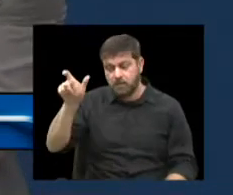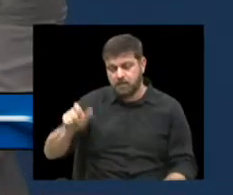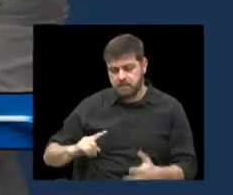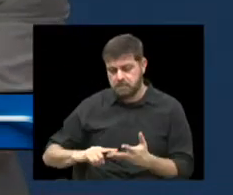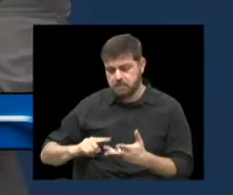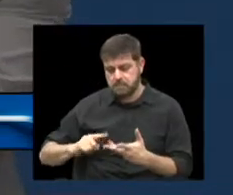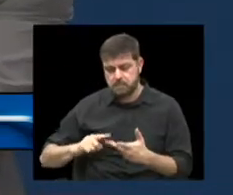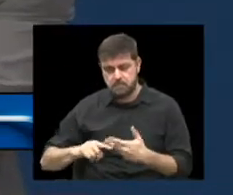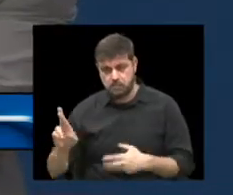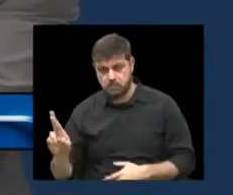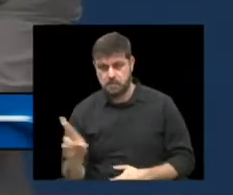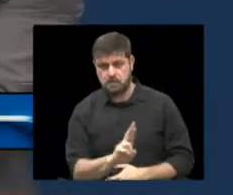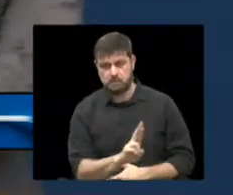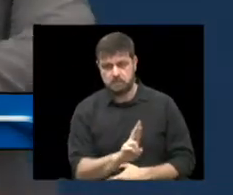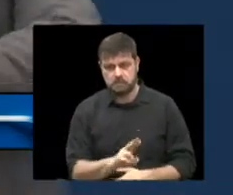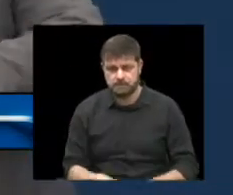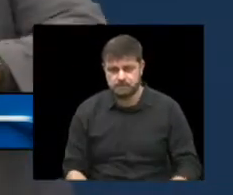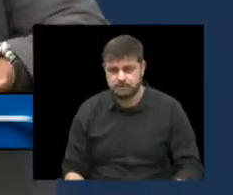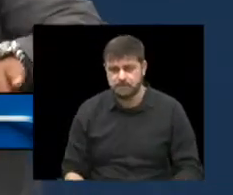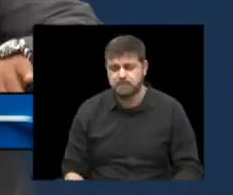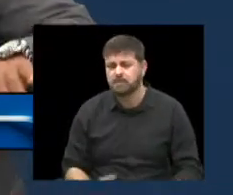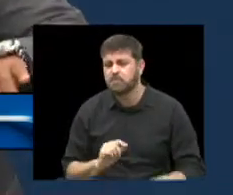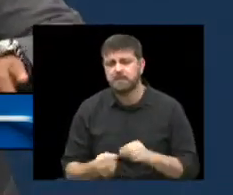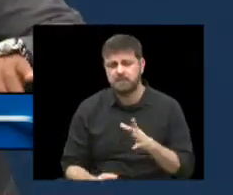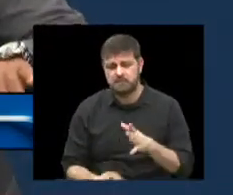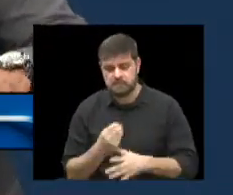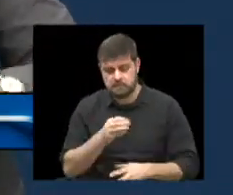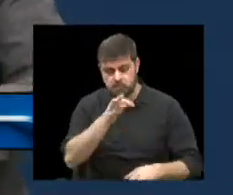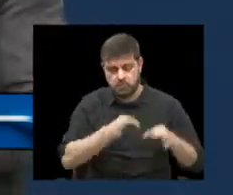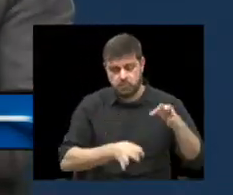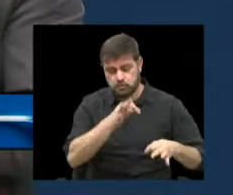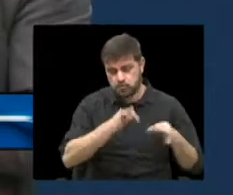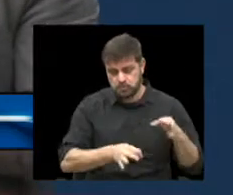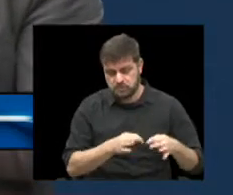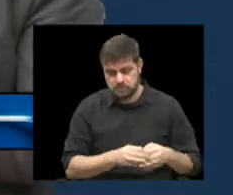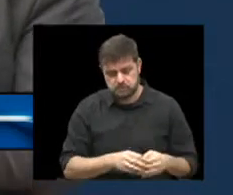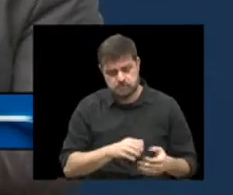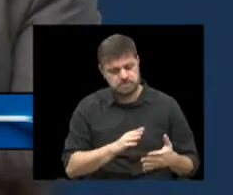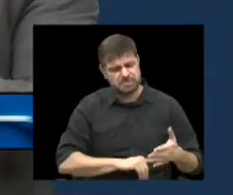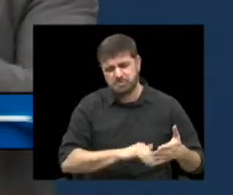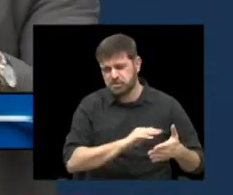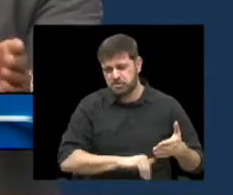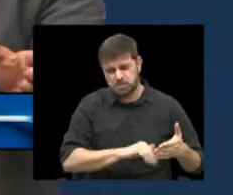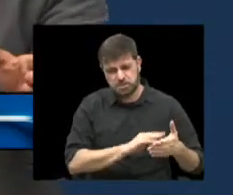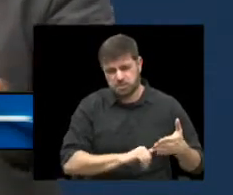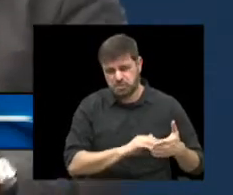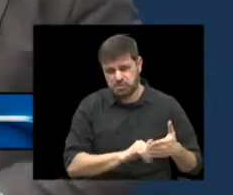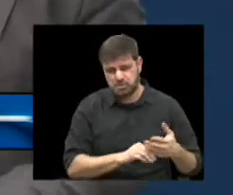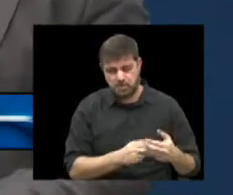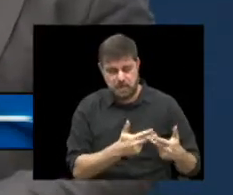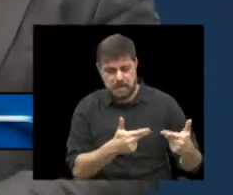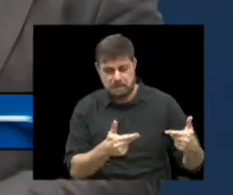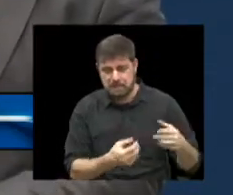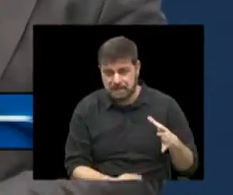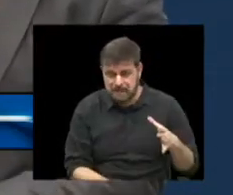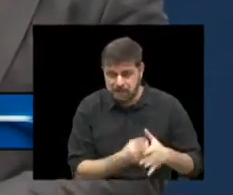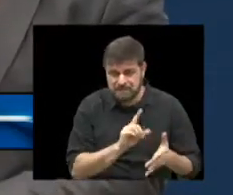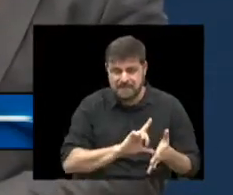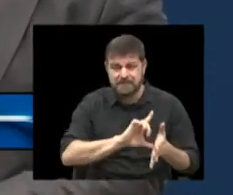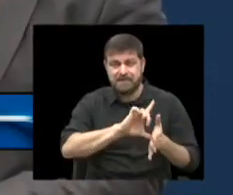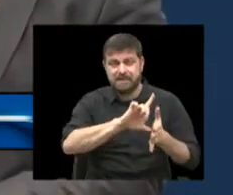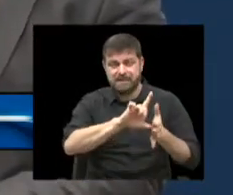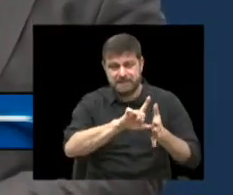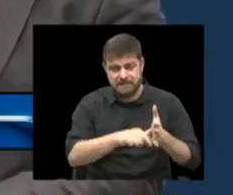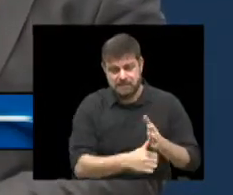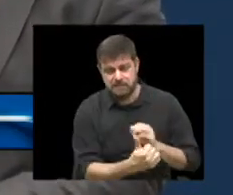fatos. E, nesse caso, os fatos que os juízes excluíram foram fatos posteriores à defesa que